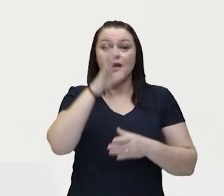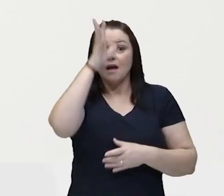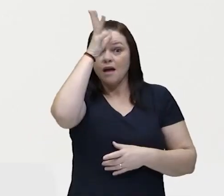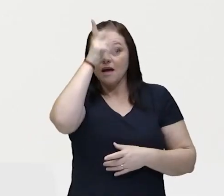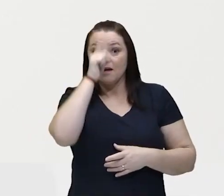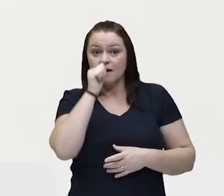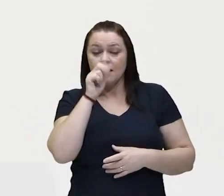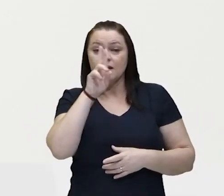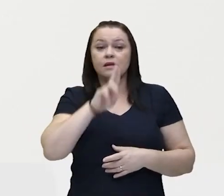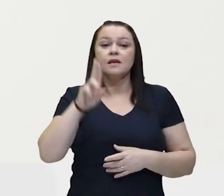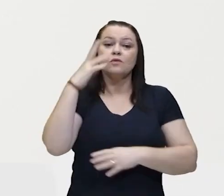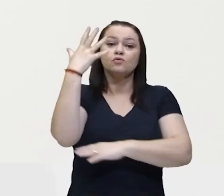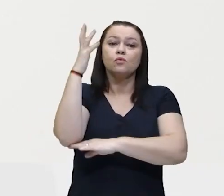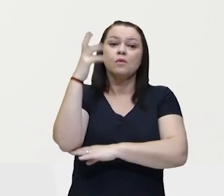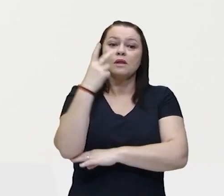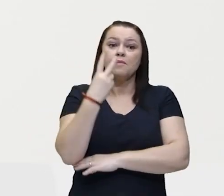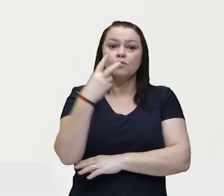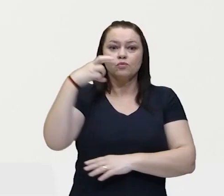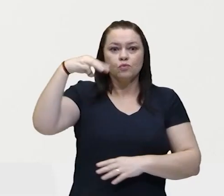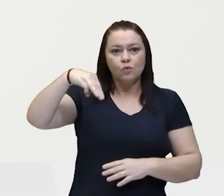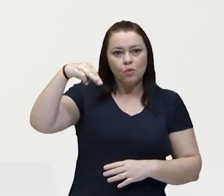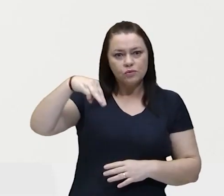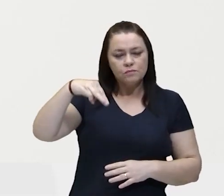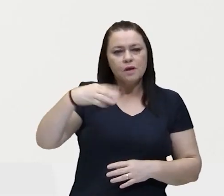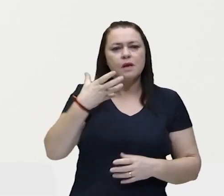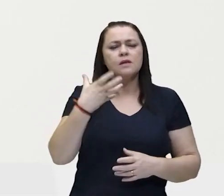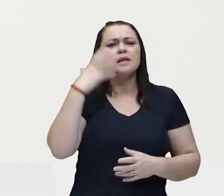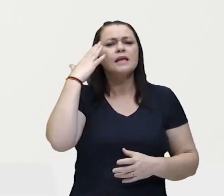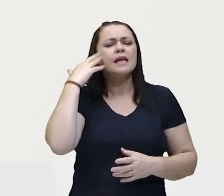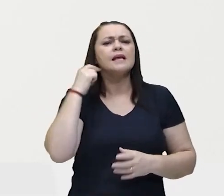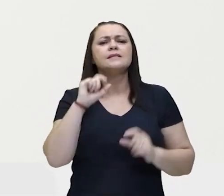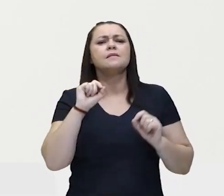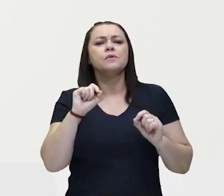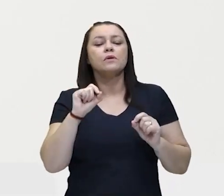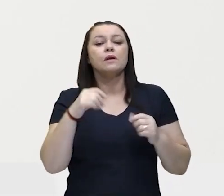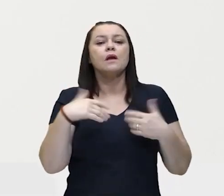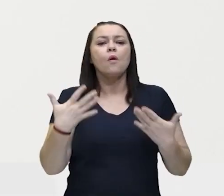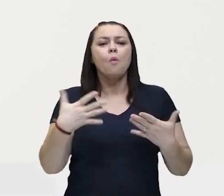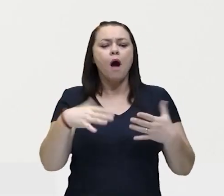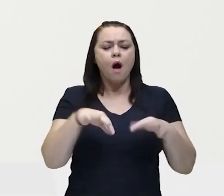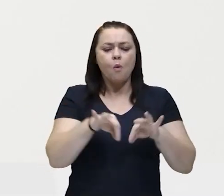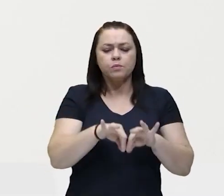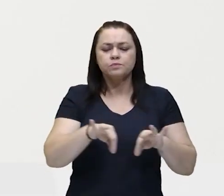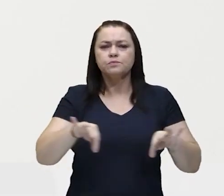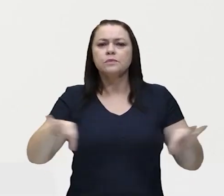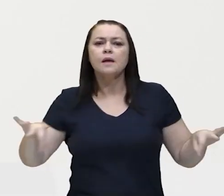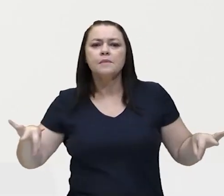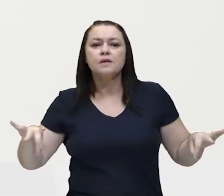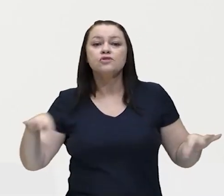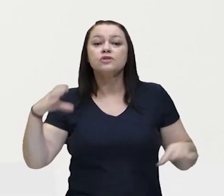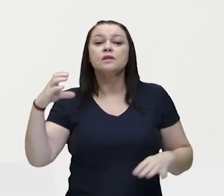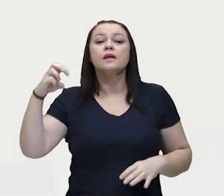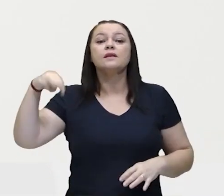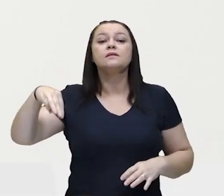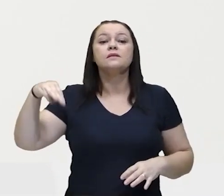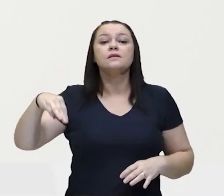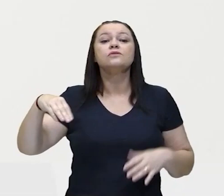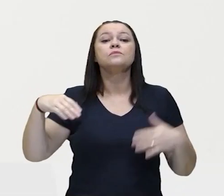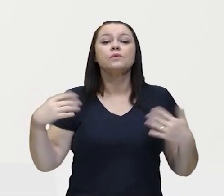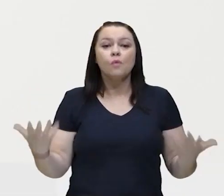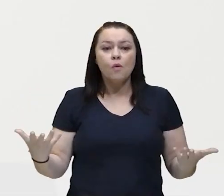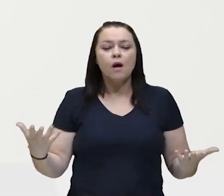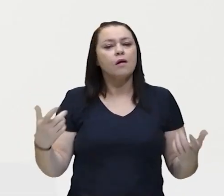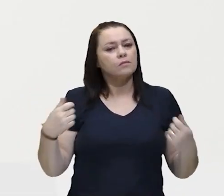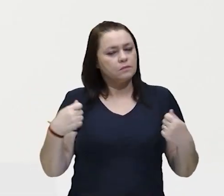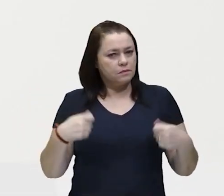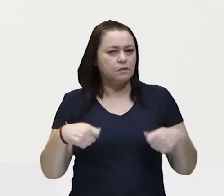de tamanho. O que ele quer saber? Qual é a medida dessas tábuas em centímetro, tá certo? Então eu tenho que